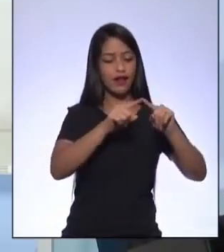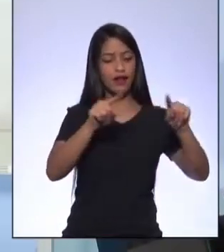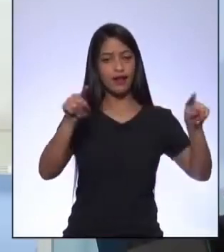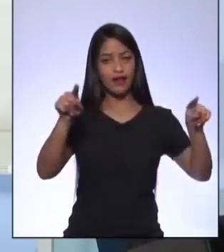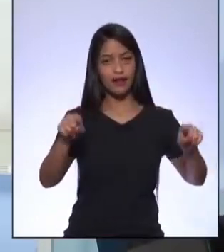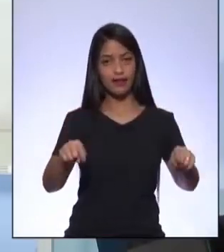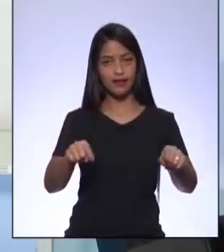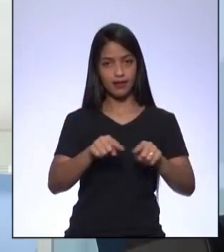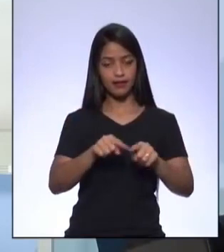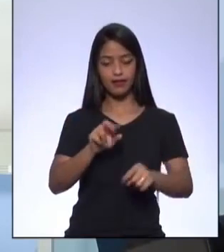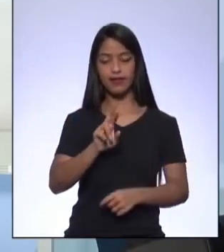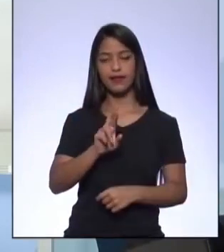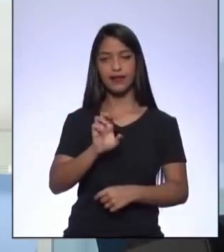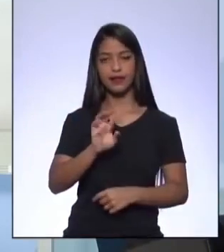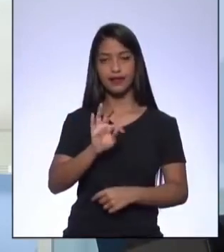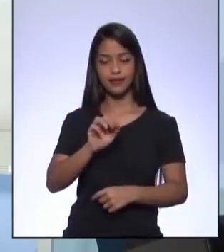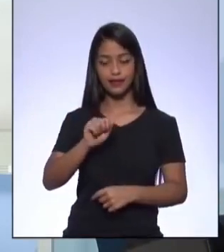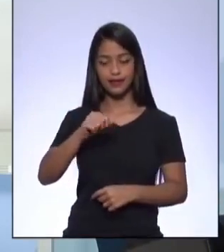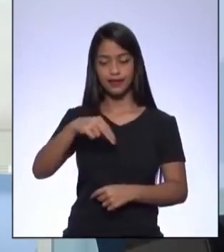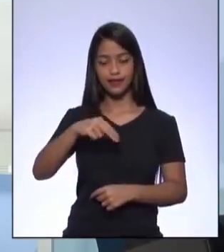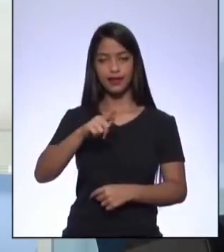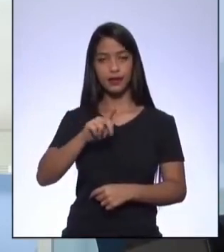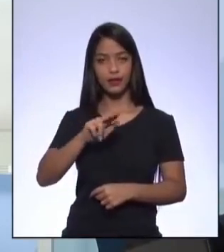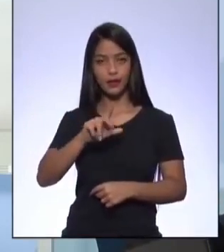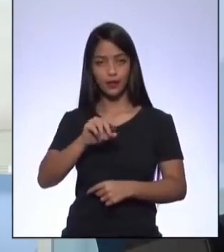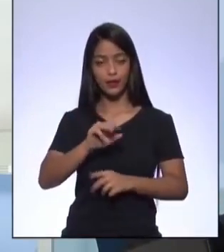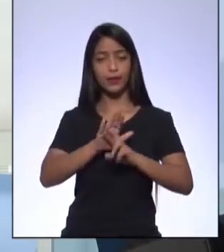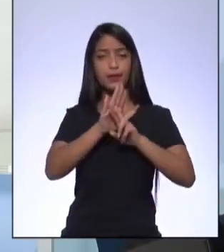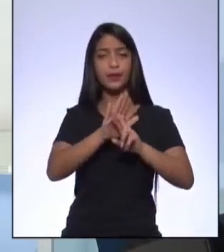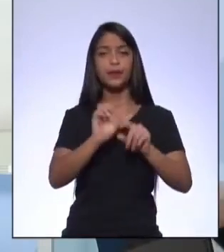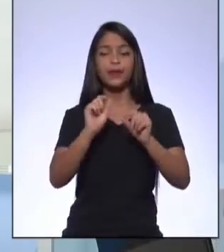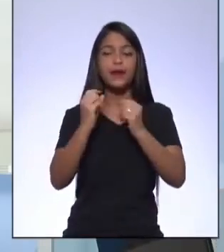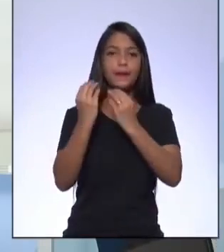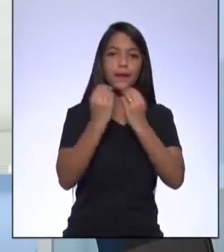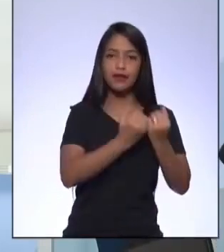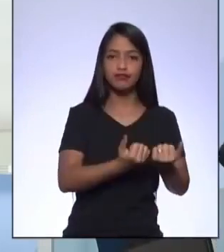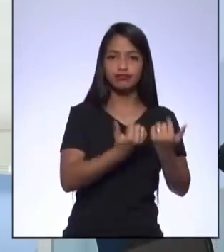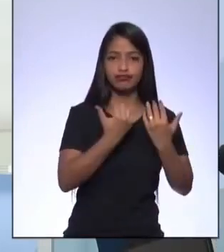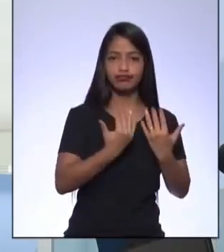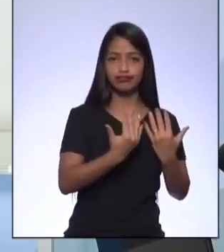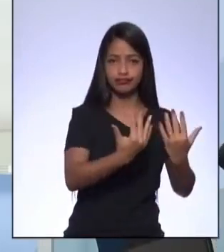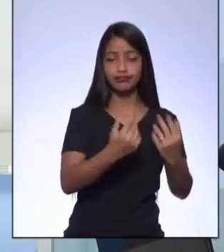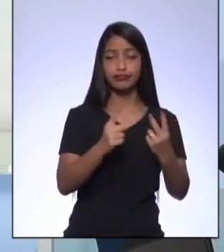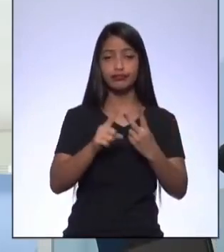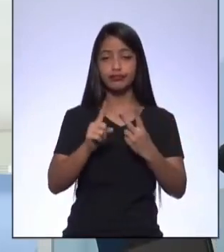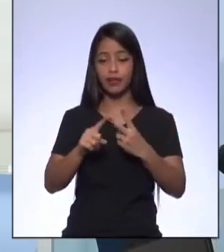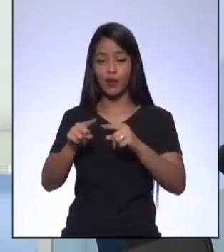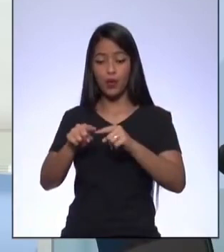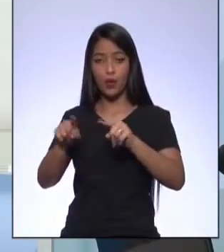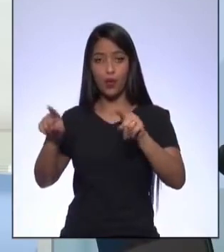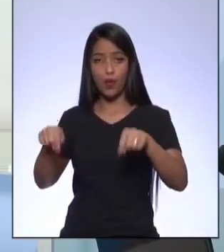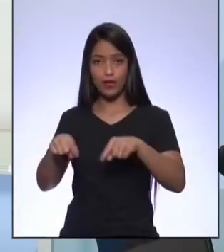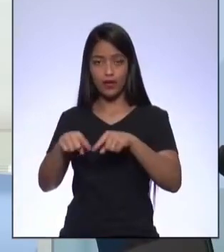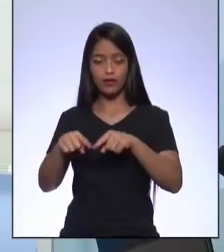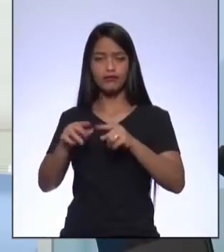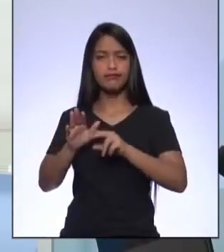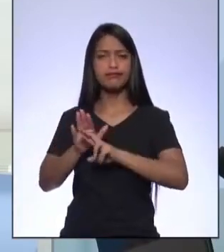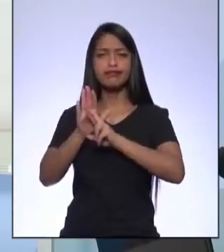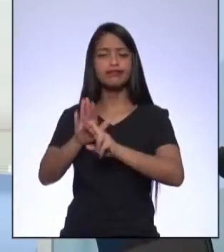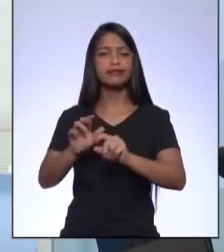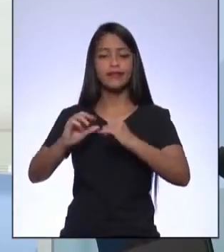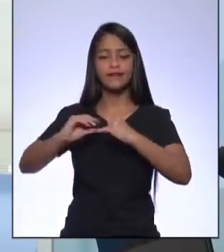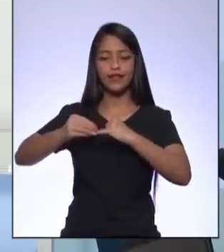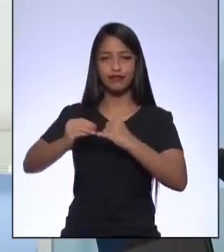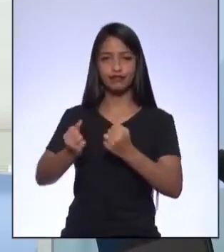ali representando a cultura de milho e o quadrado representando aí a cultura do feijão. Acho que nenhuma